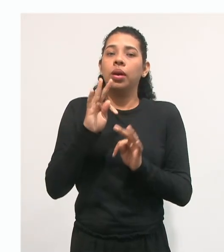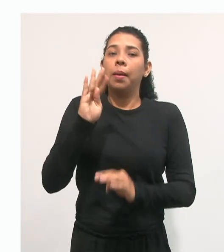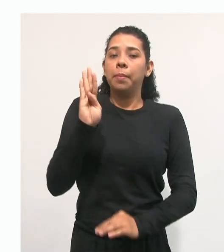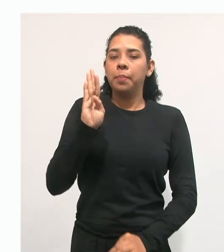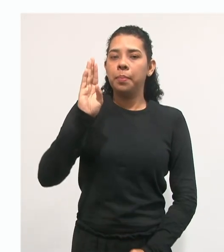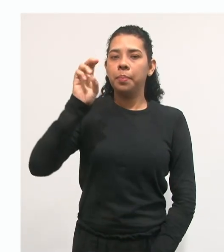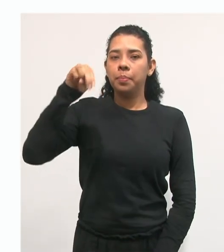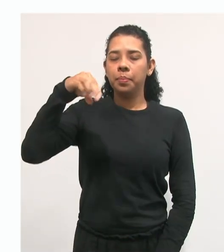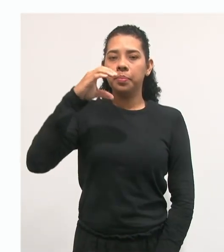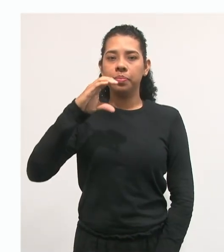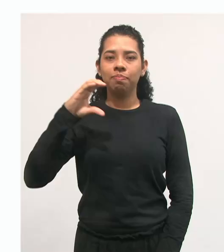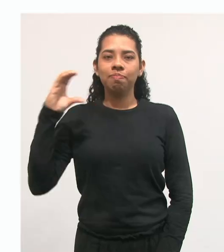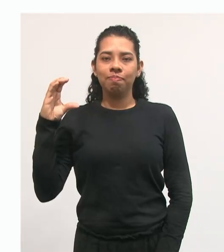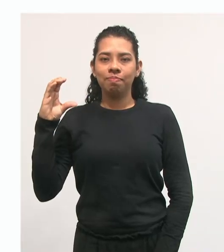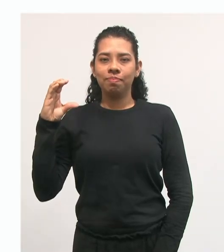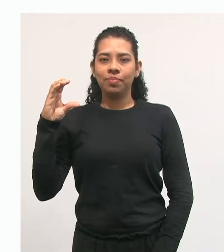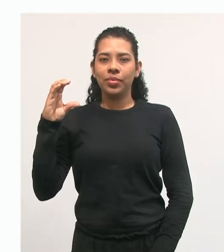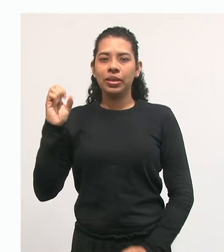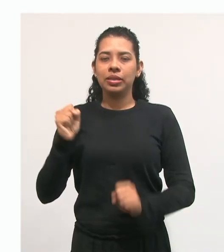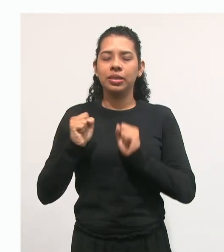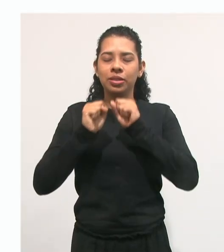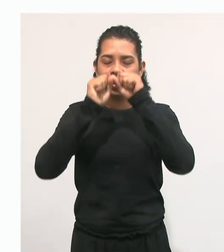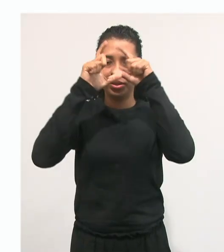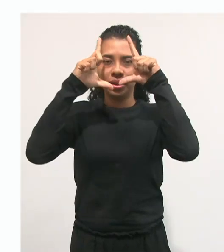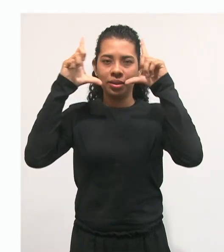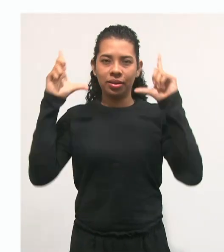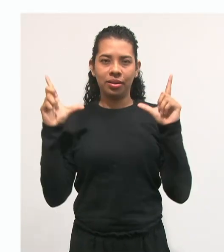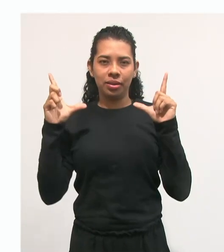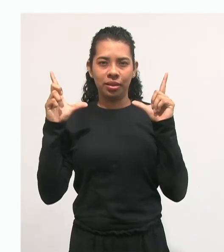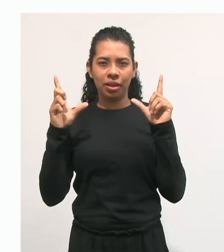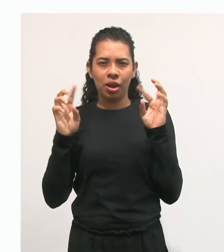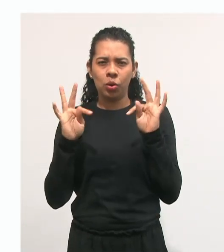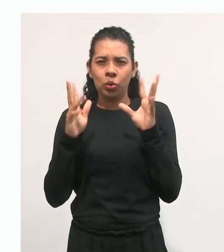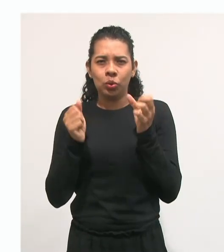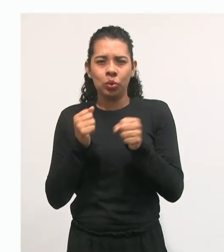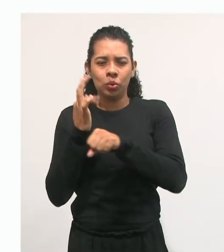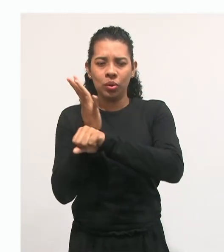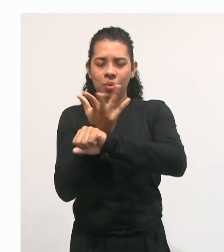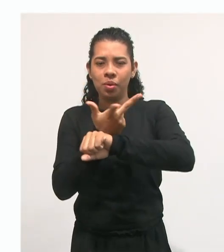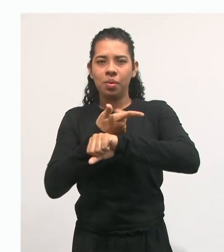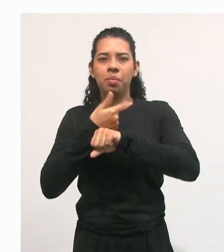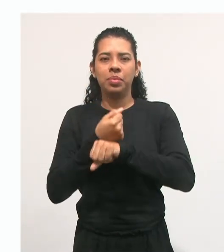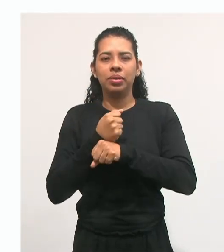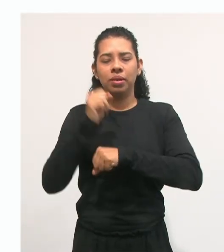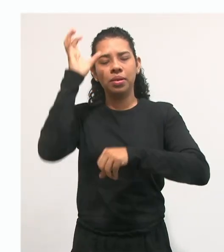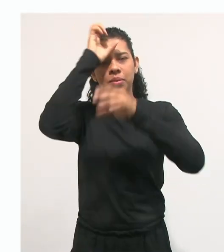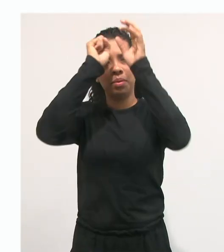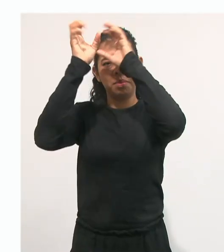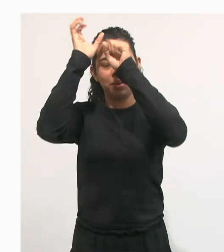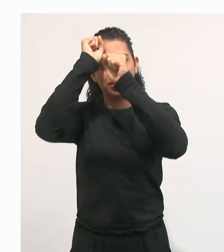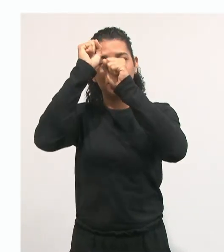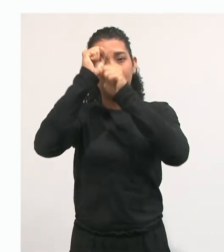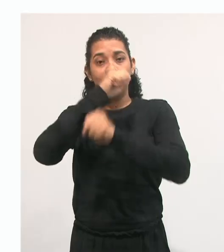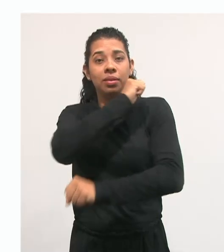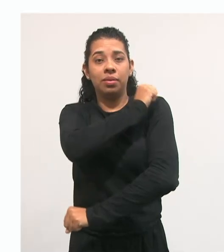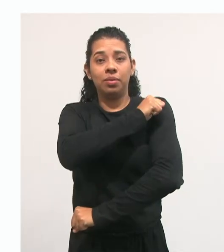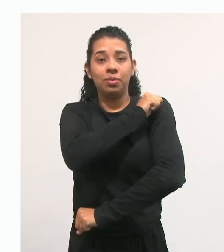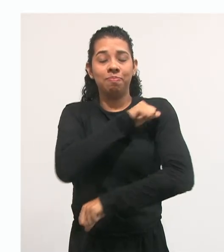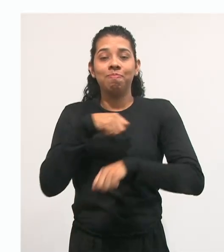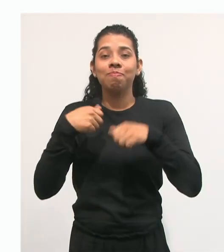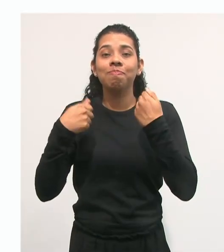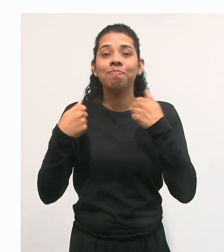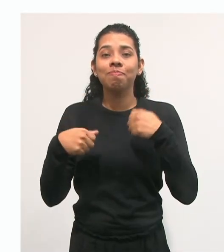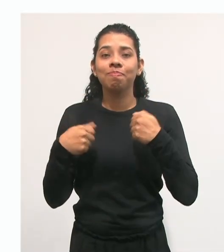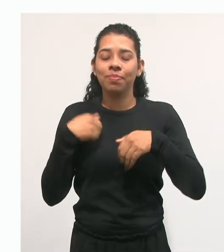competências gerais e específicas, habilidades e aprendizagens que os alunos devem desenvolver